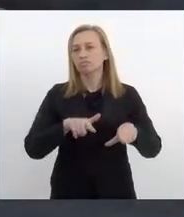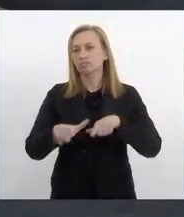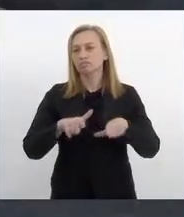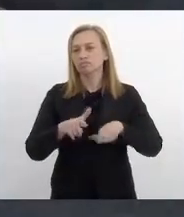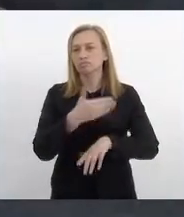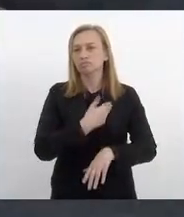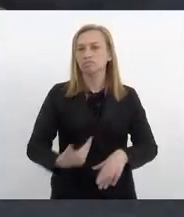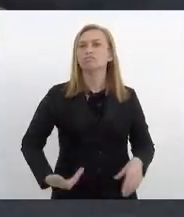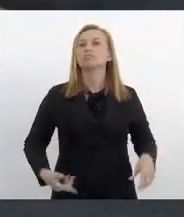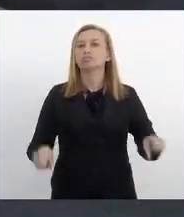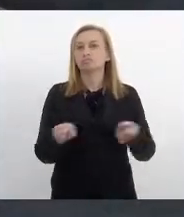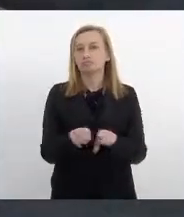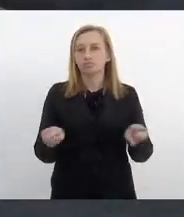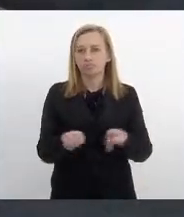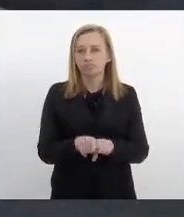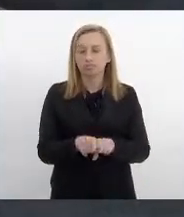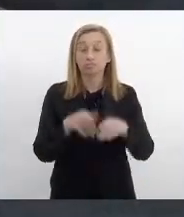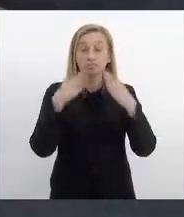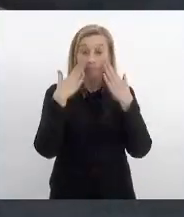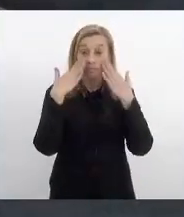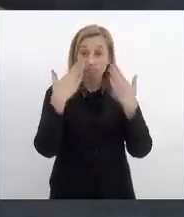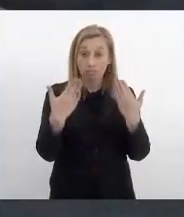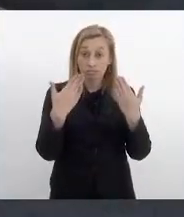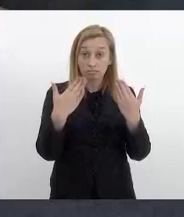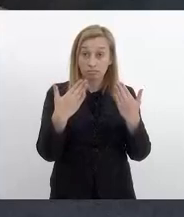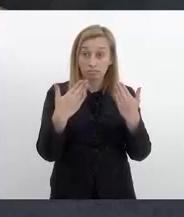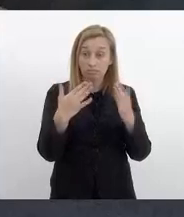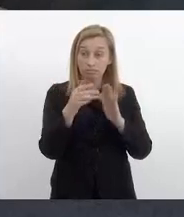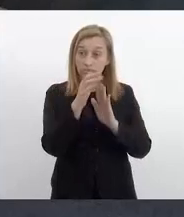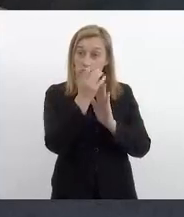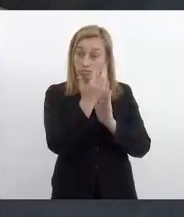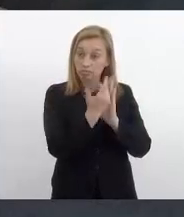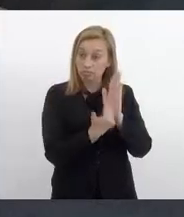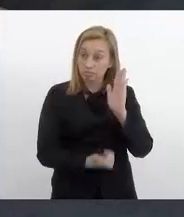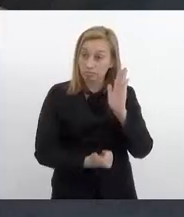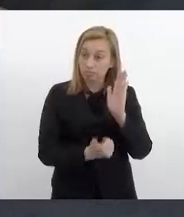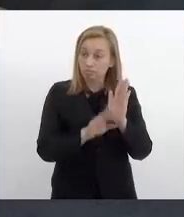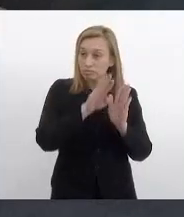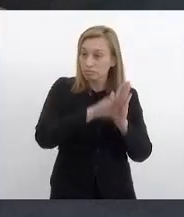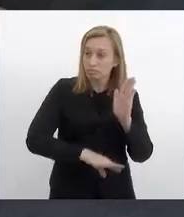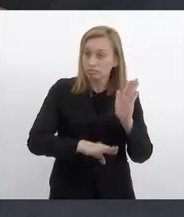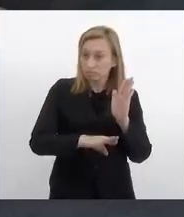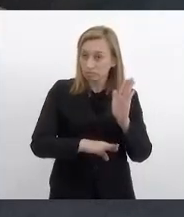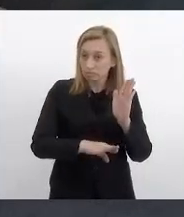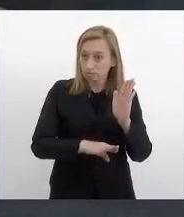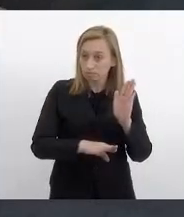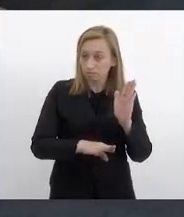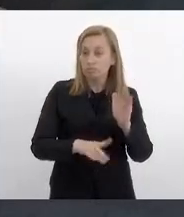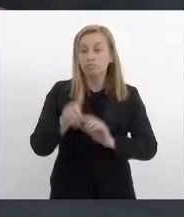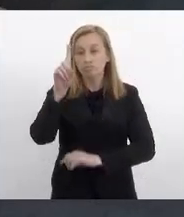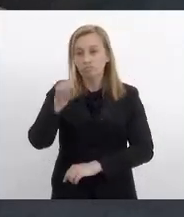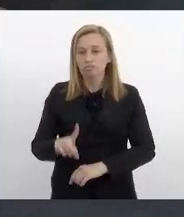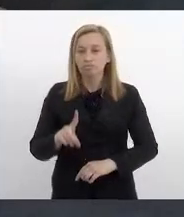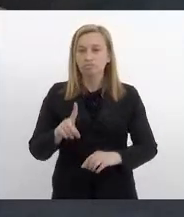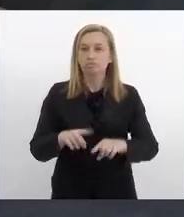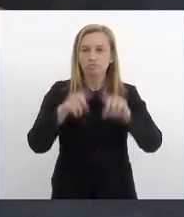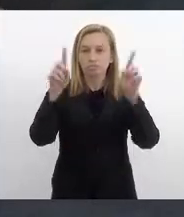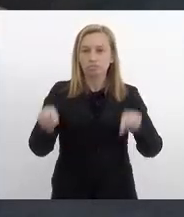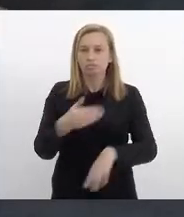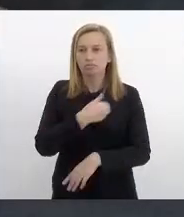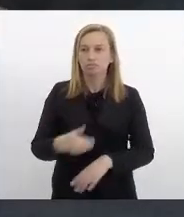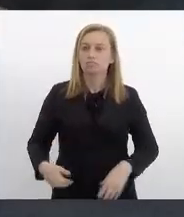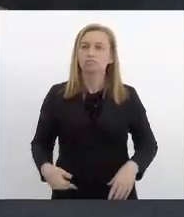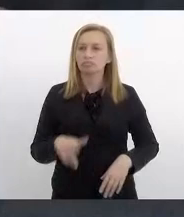ir além disso e apresentar uma agenda de retirada brutal de direito dos servidores públicos